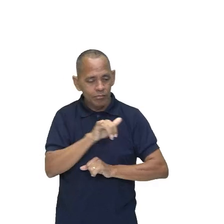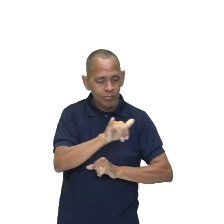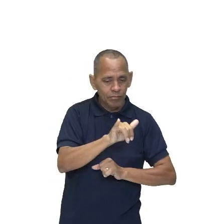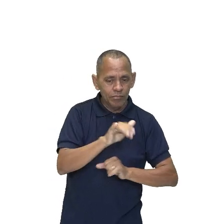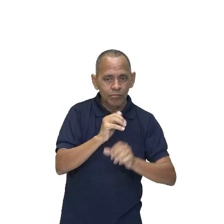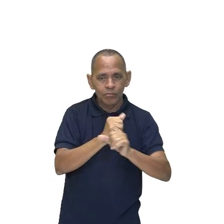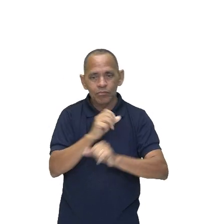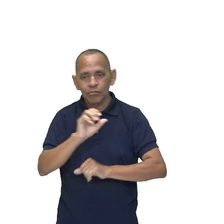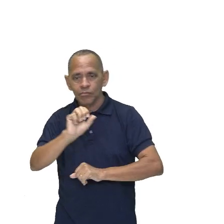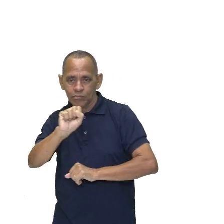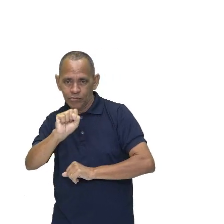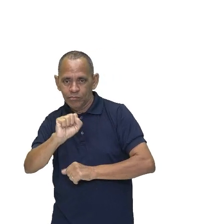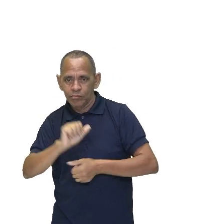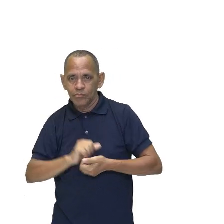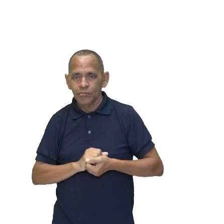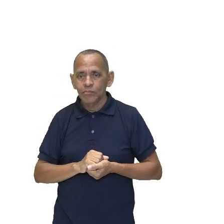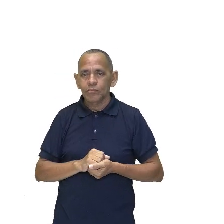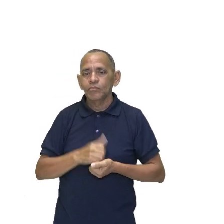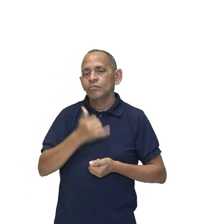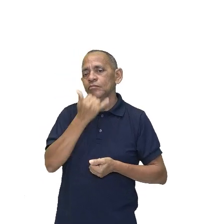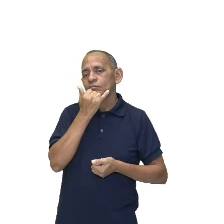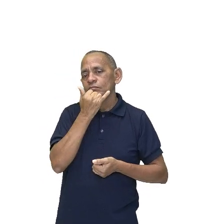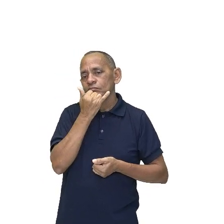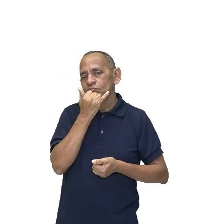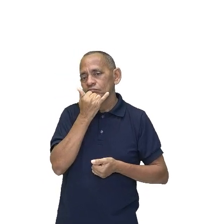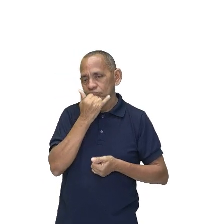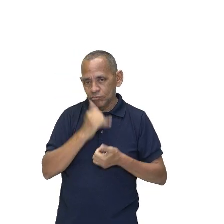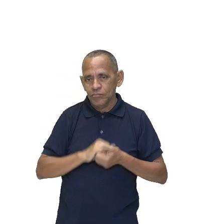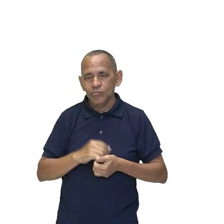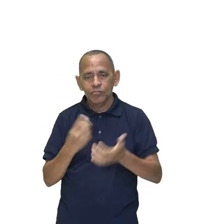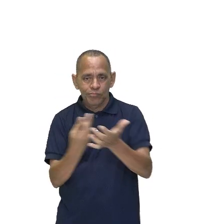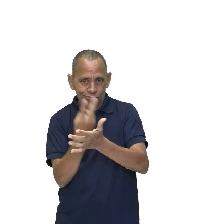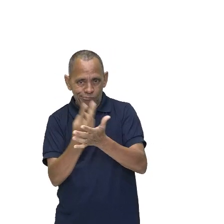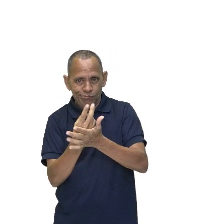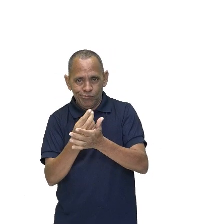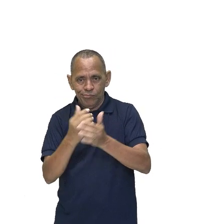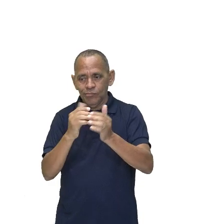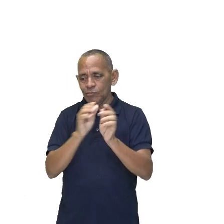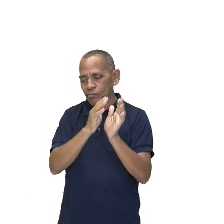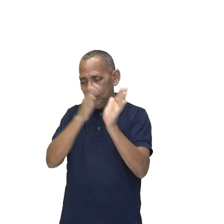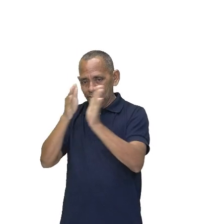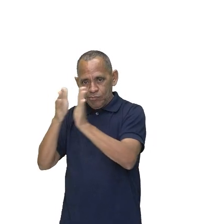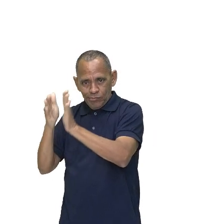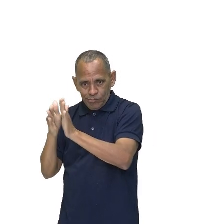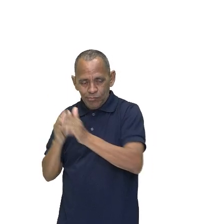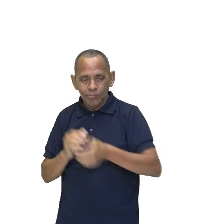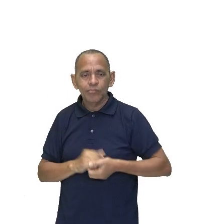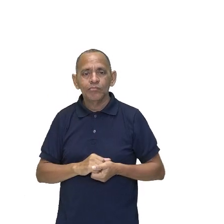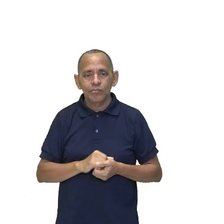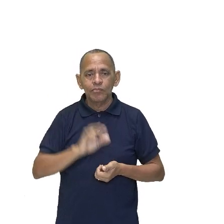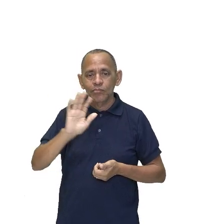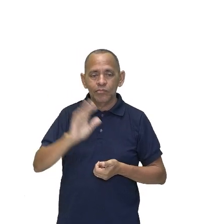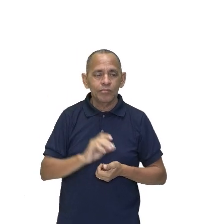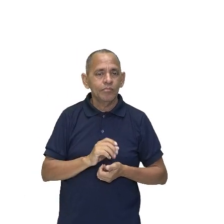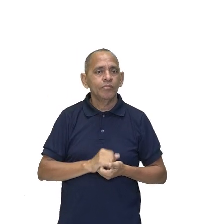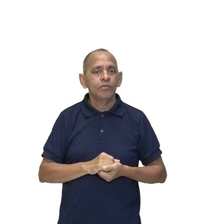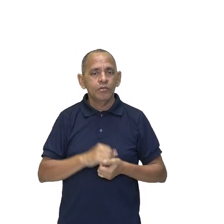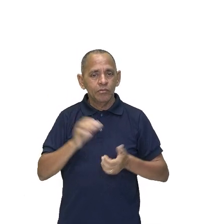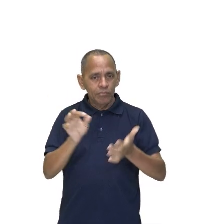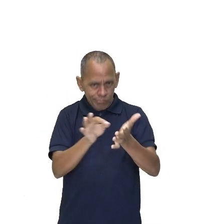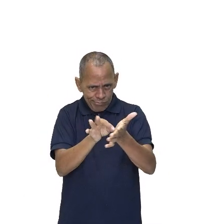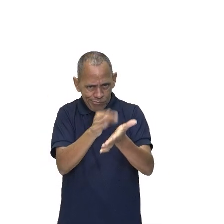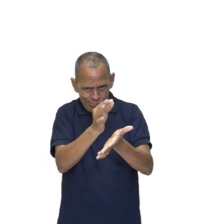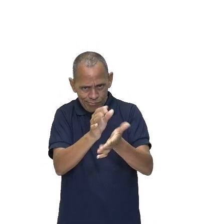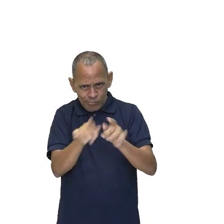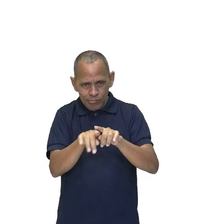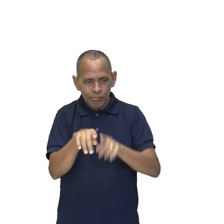8. Perdoe o erro aí na última coluna, tá certo? Mas o par ordenado, 2 e 8, tá bom? Então, o que eu faço